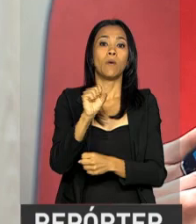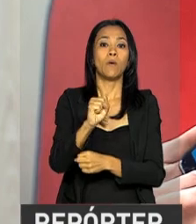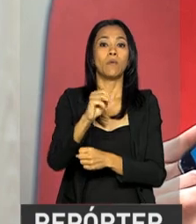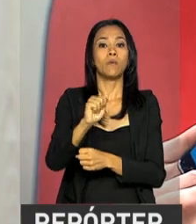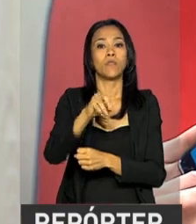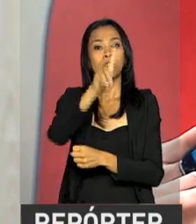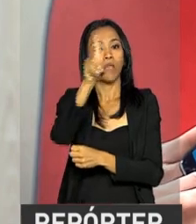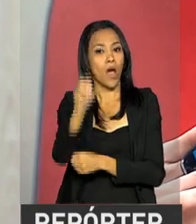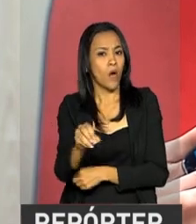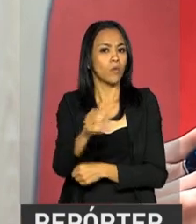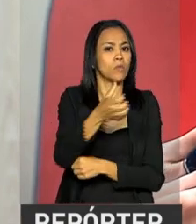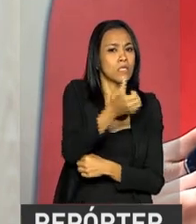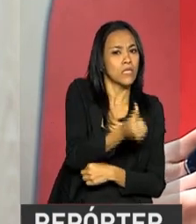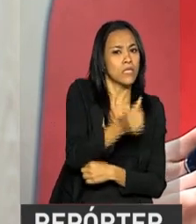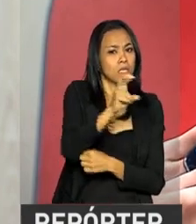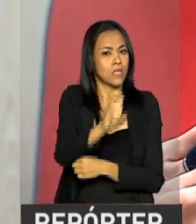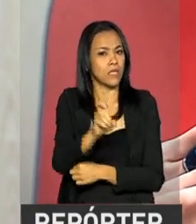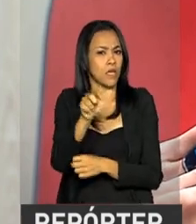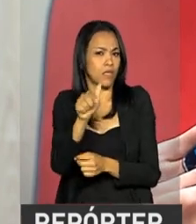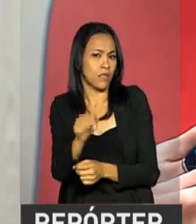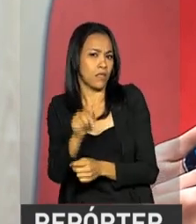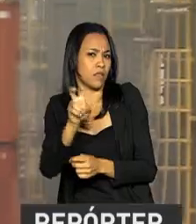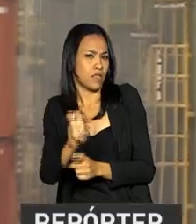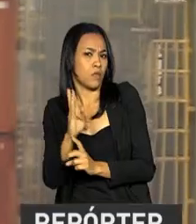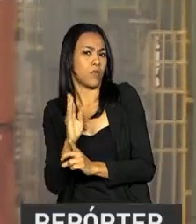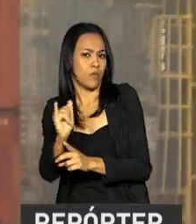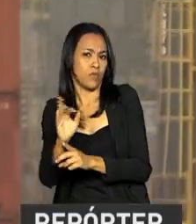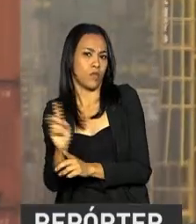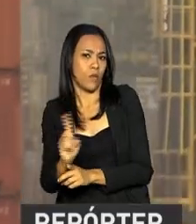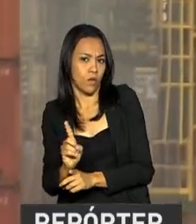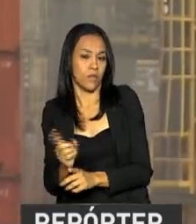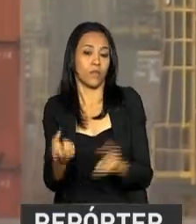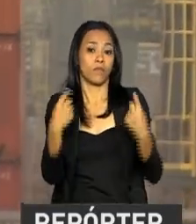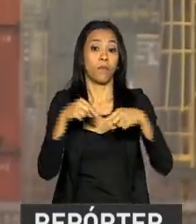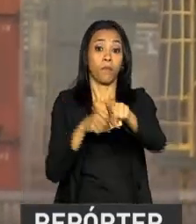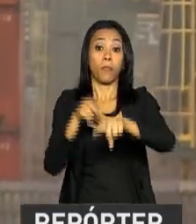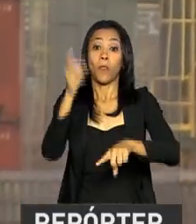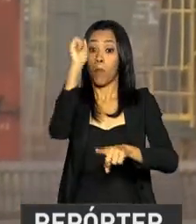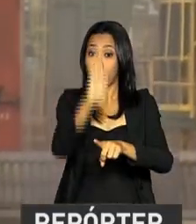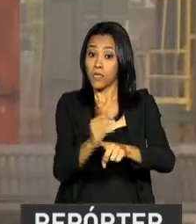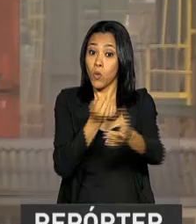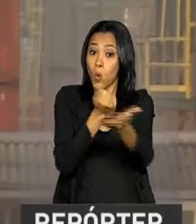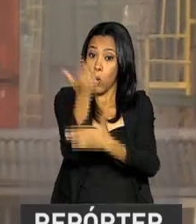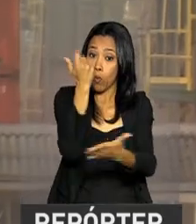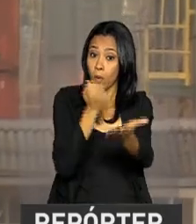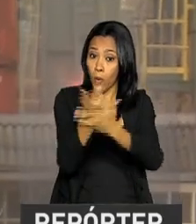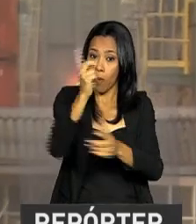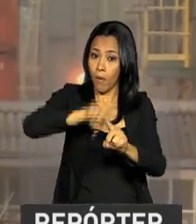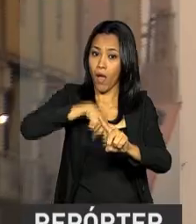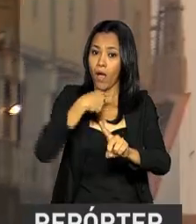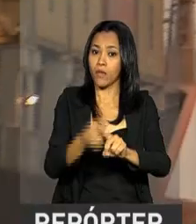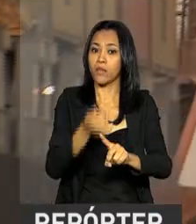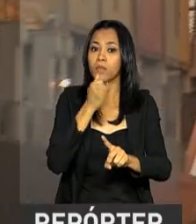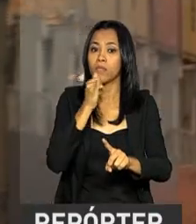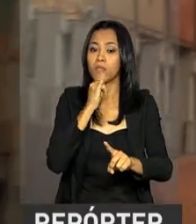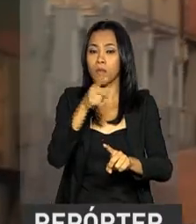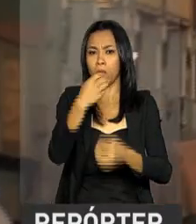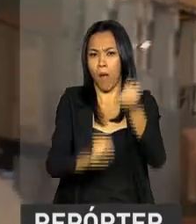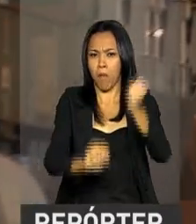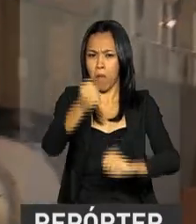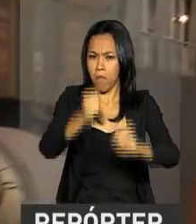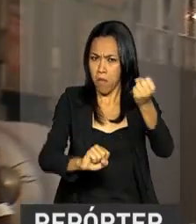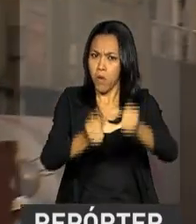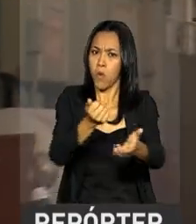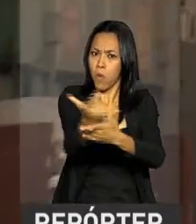balança comercial entre 65 e 70 bilhões de dólares. O Brasil comprou mais bens de capital, como maquinários. Segundo